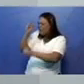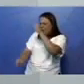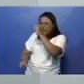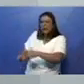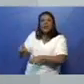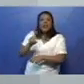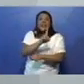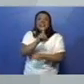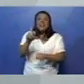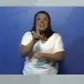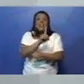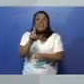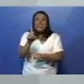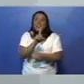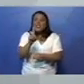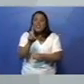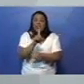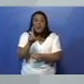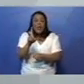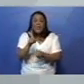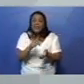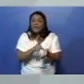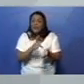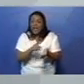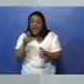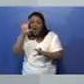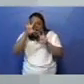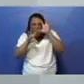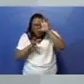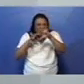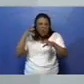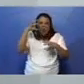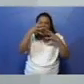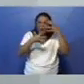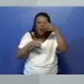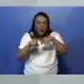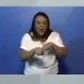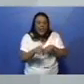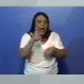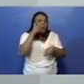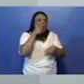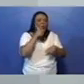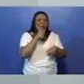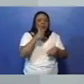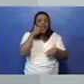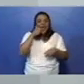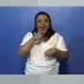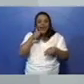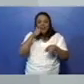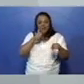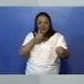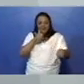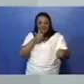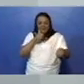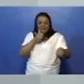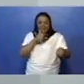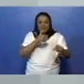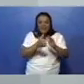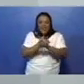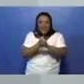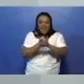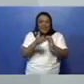esses monstros eram a esposa e os filhos. E aí ele acaba, nesse surto de que ele ficou louco naquele